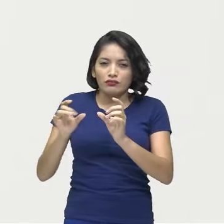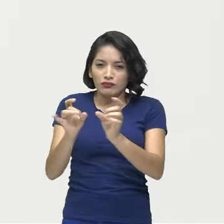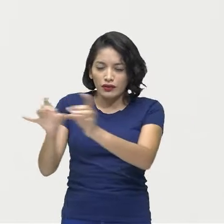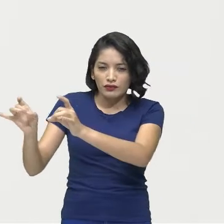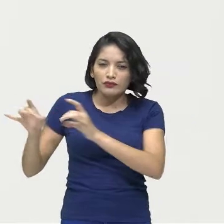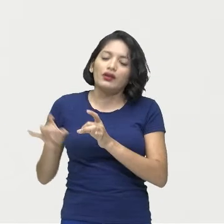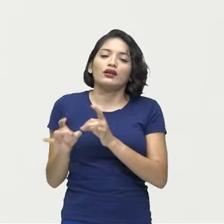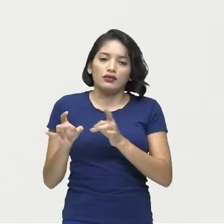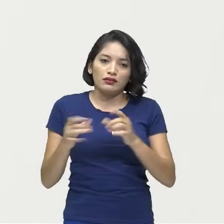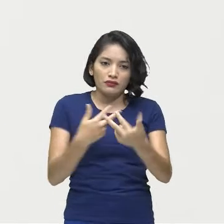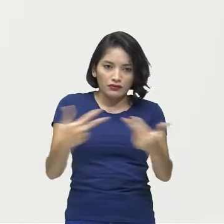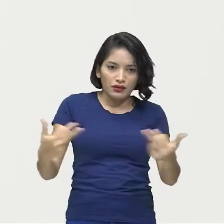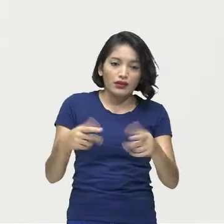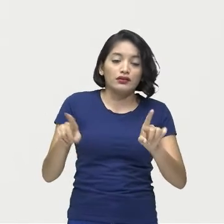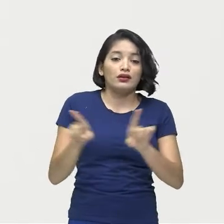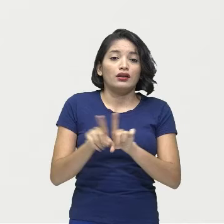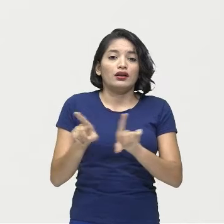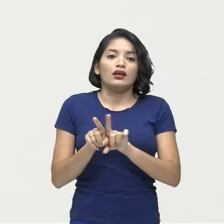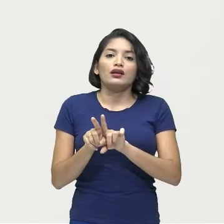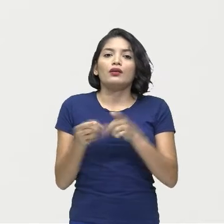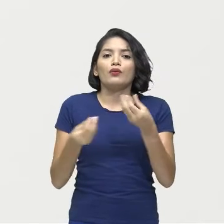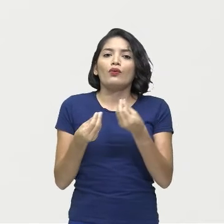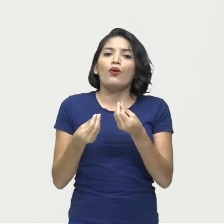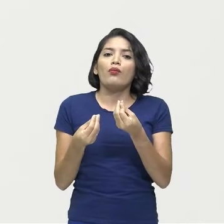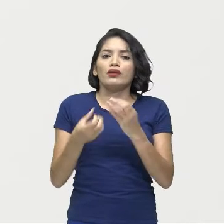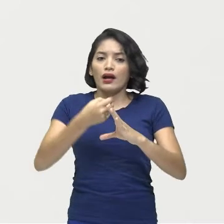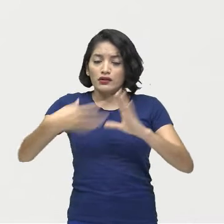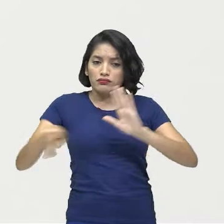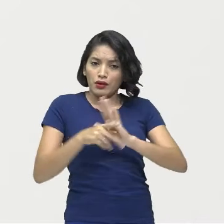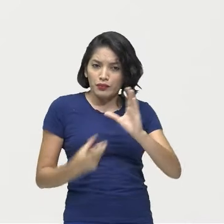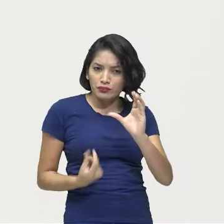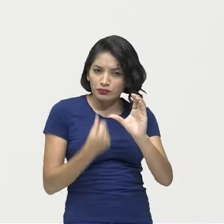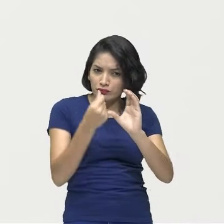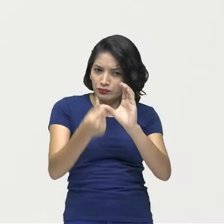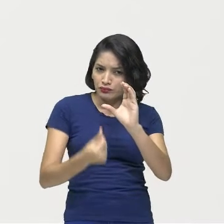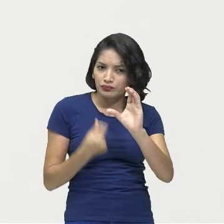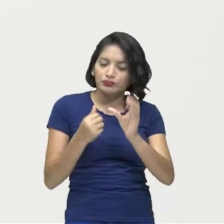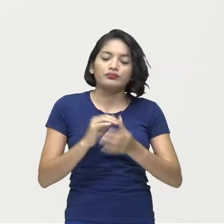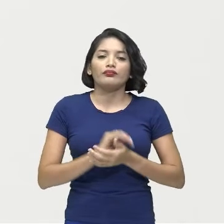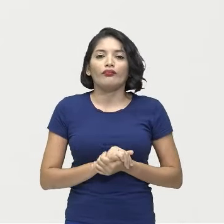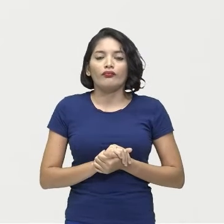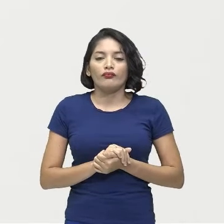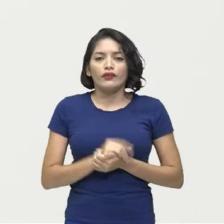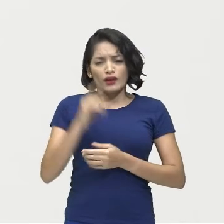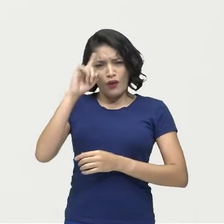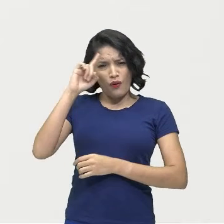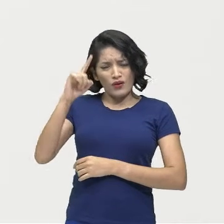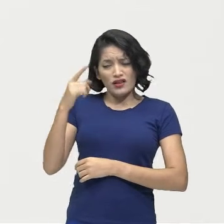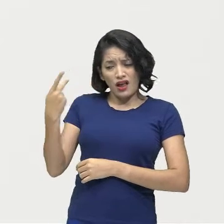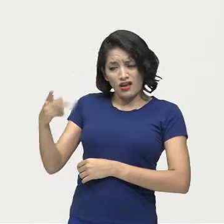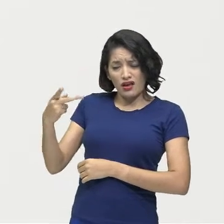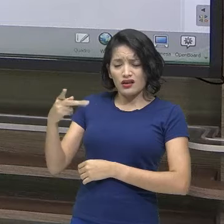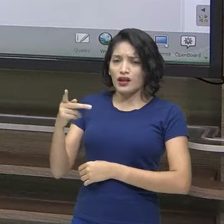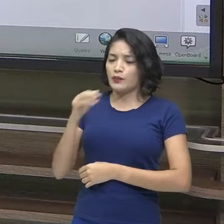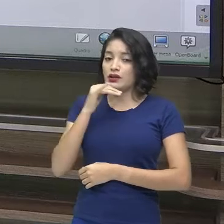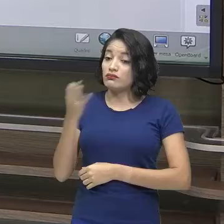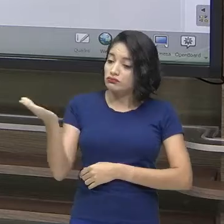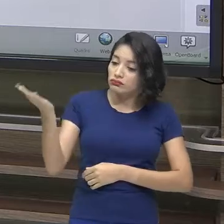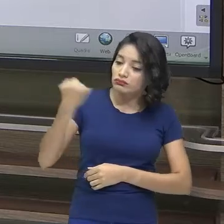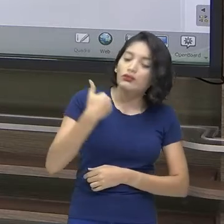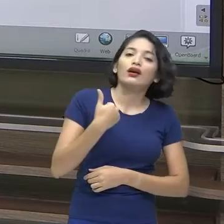de caráter capitalista. Então, foi aqui que eu falei para vocês, mesmo que a ideia dele fosse, vamos aplicar